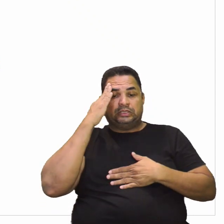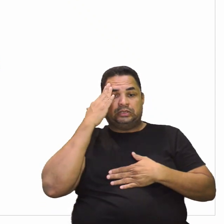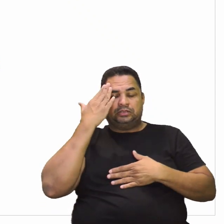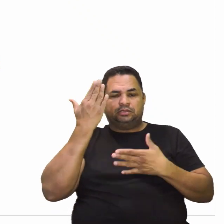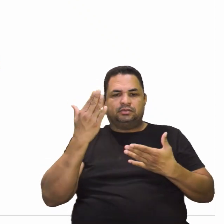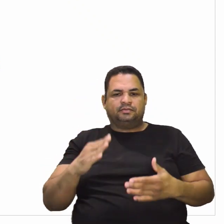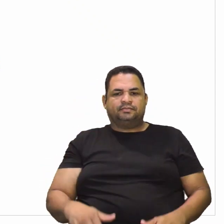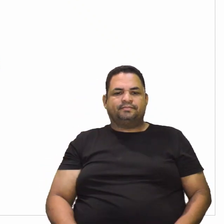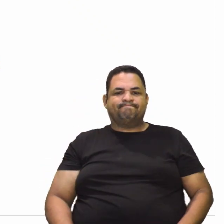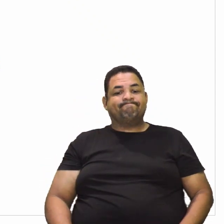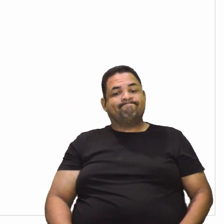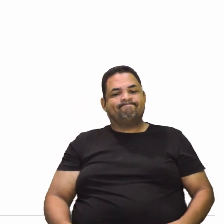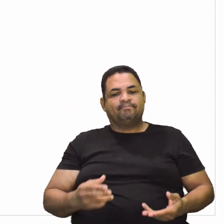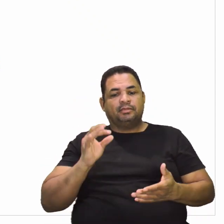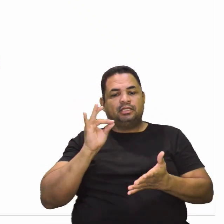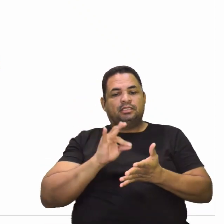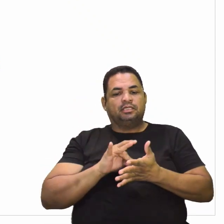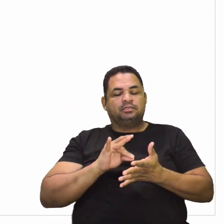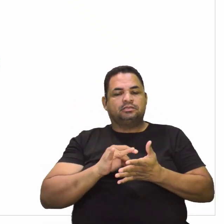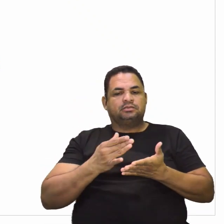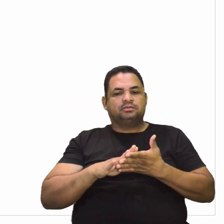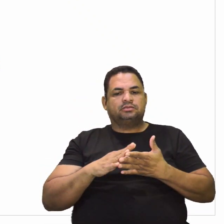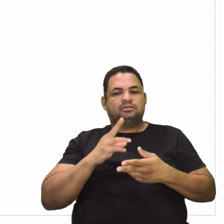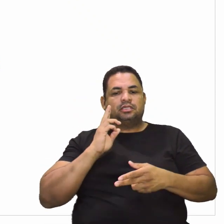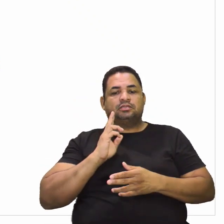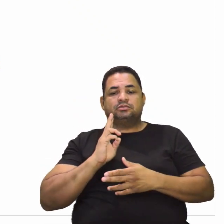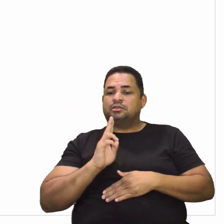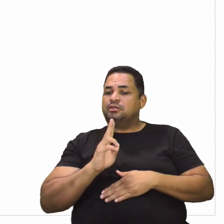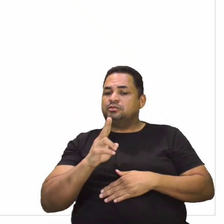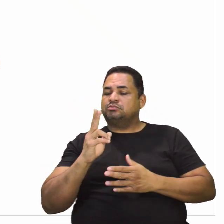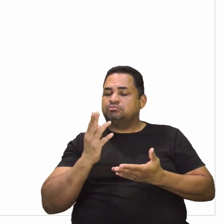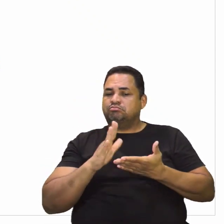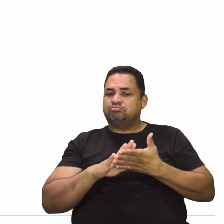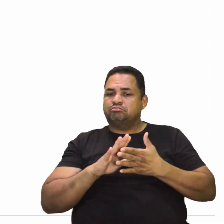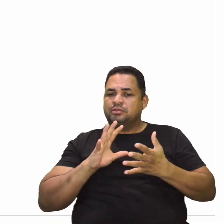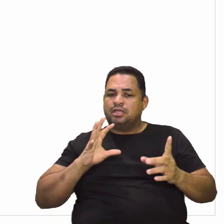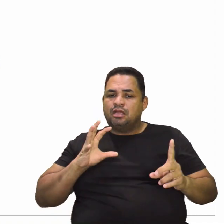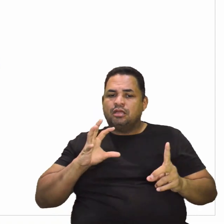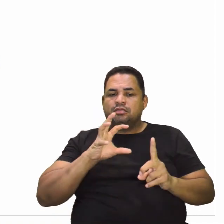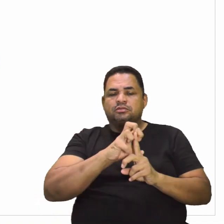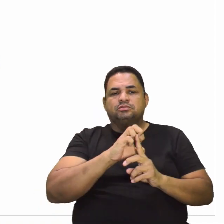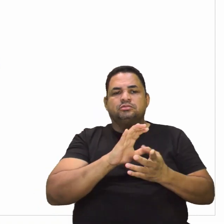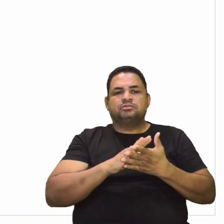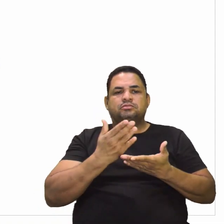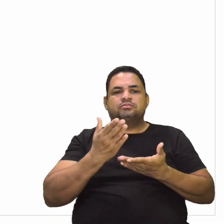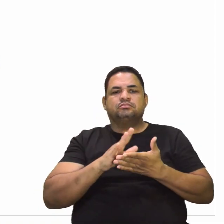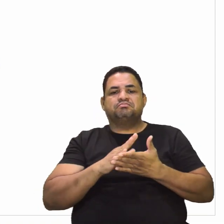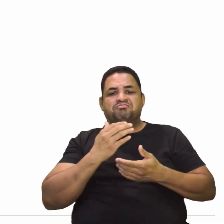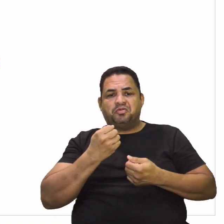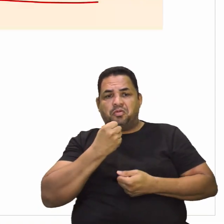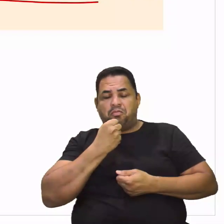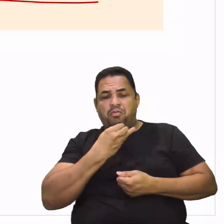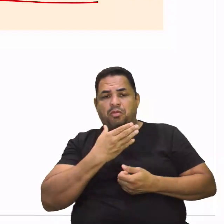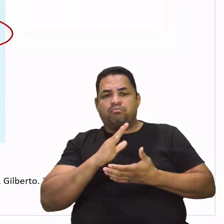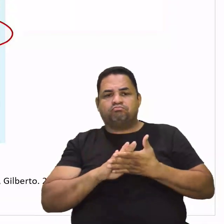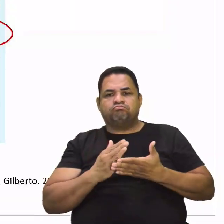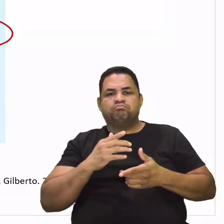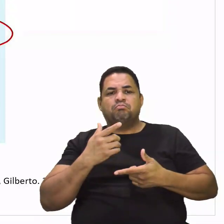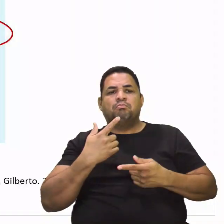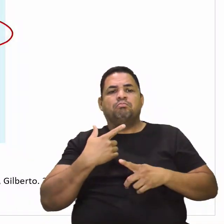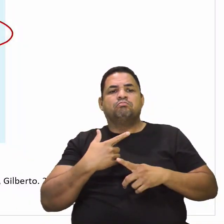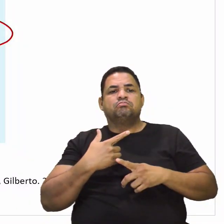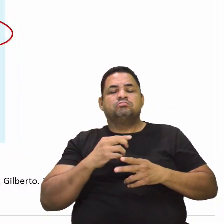funciona. Pois é. Então, esse processo de invasões foi muito mais eficiente do que o